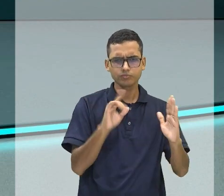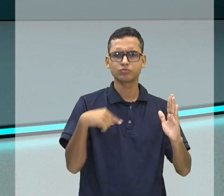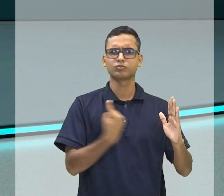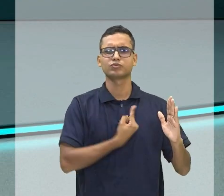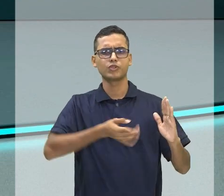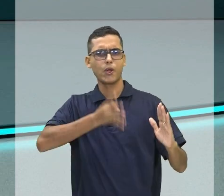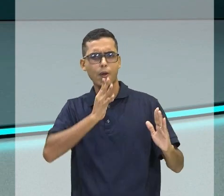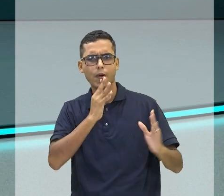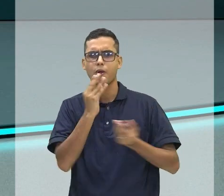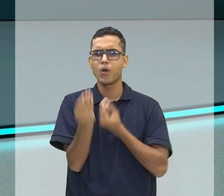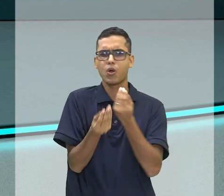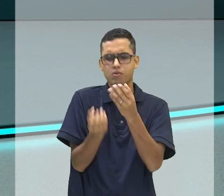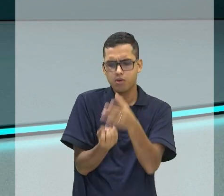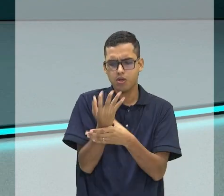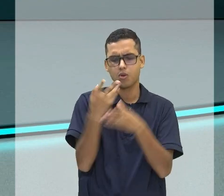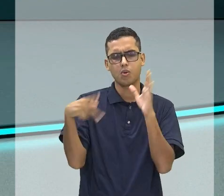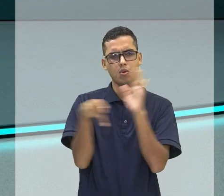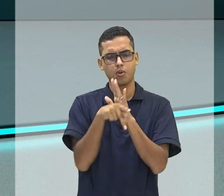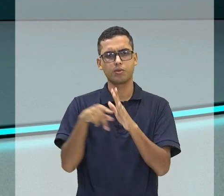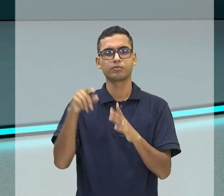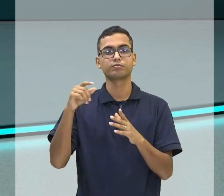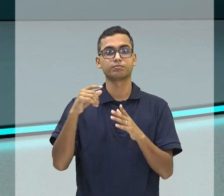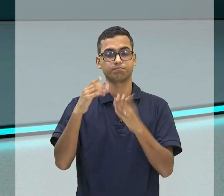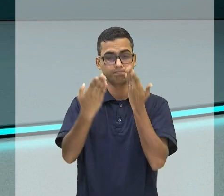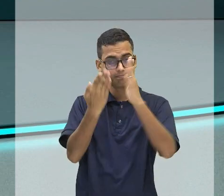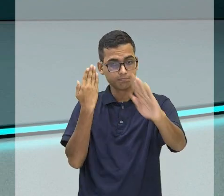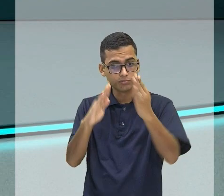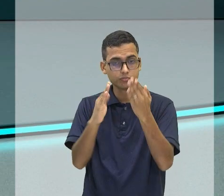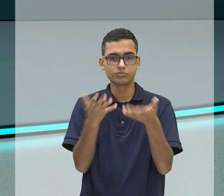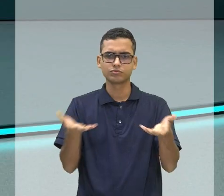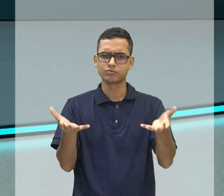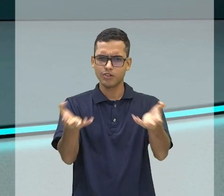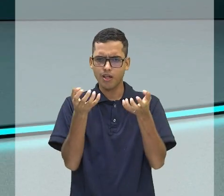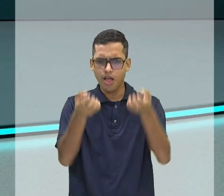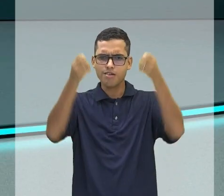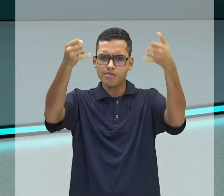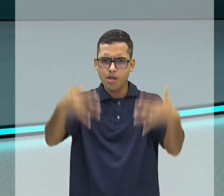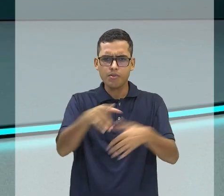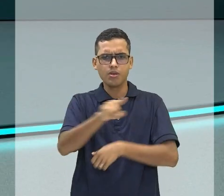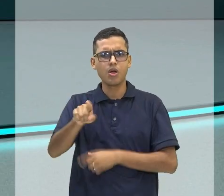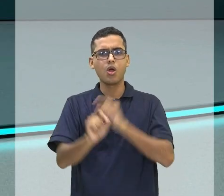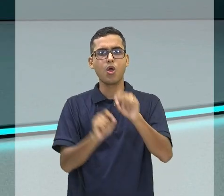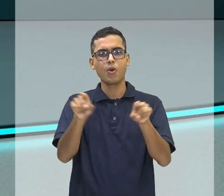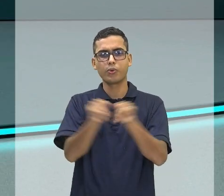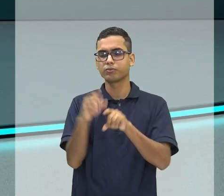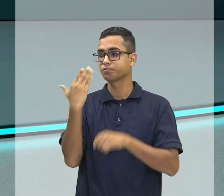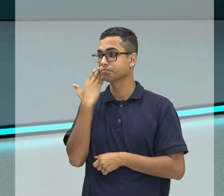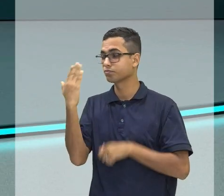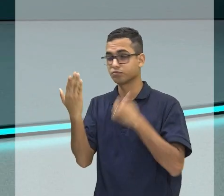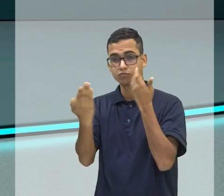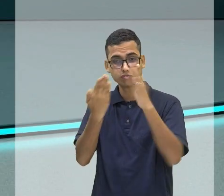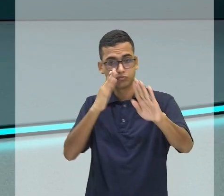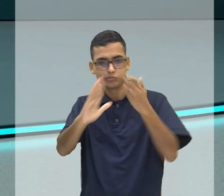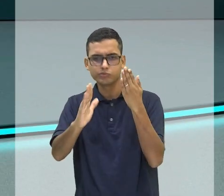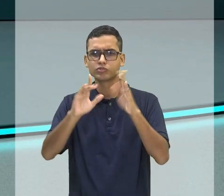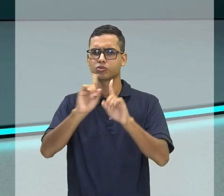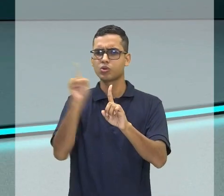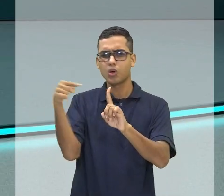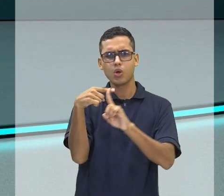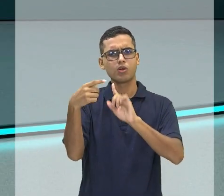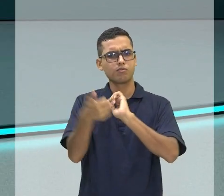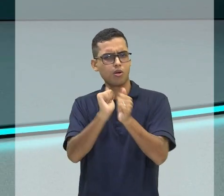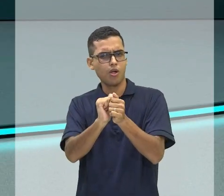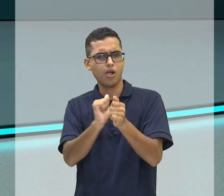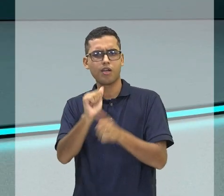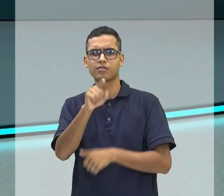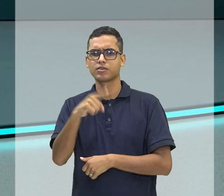a origem do karatê, agora eu quero falar para vocês do karatê como esporte. Como vocês